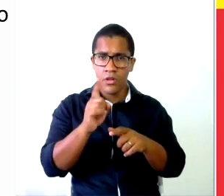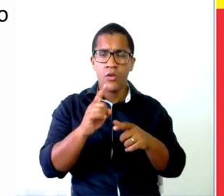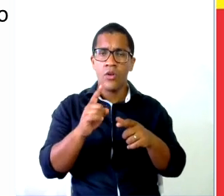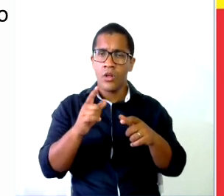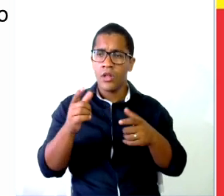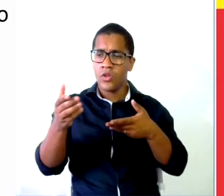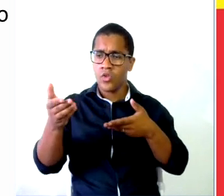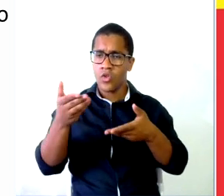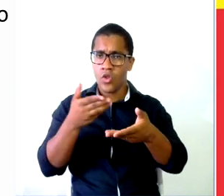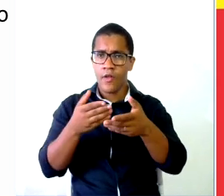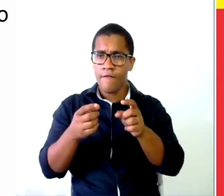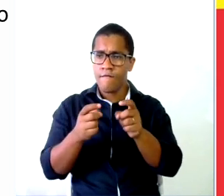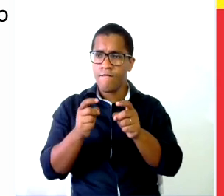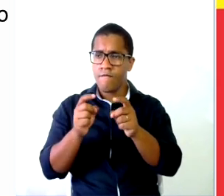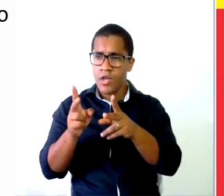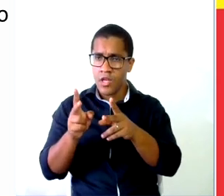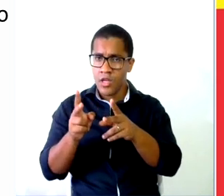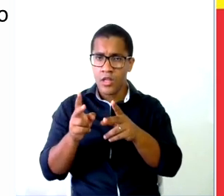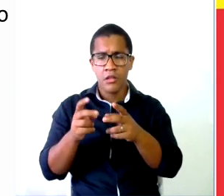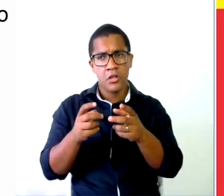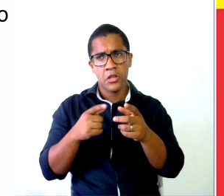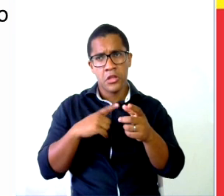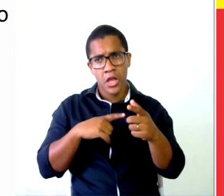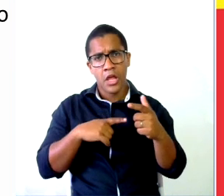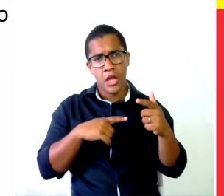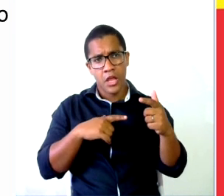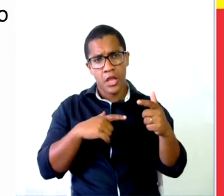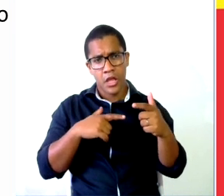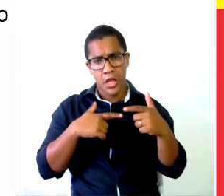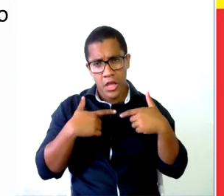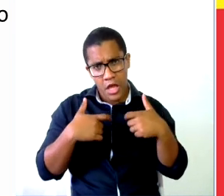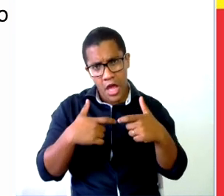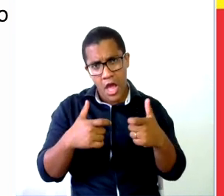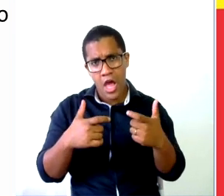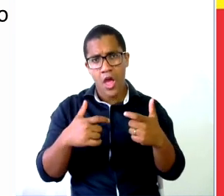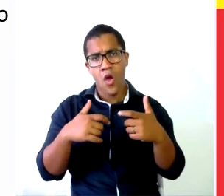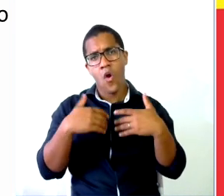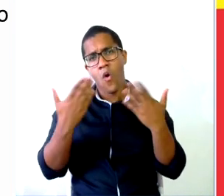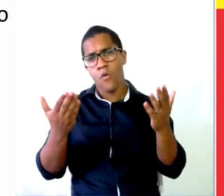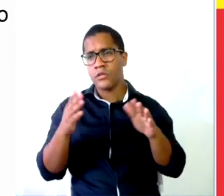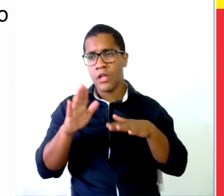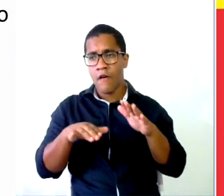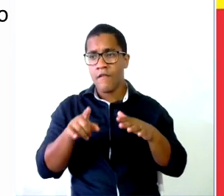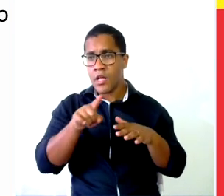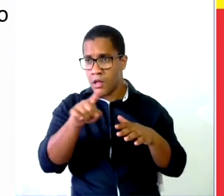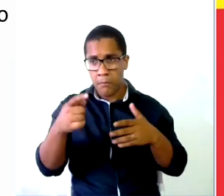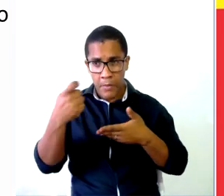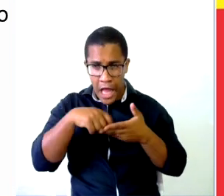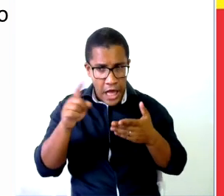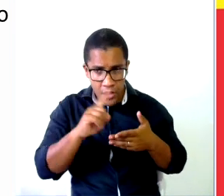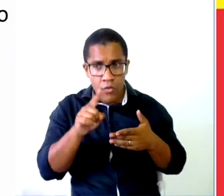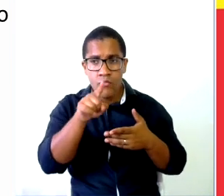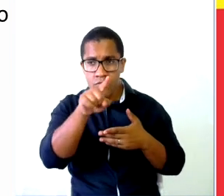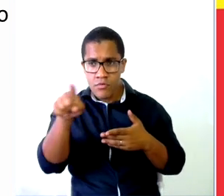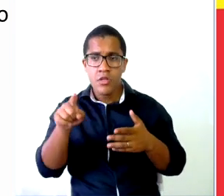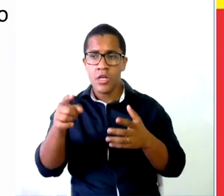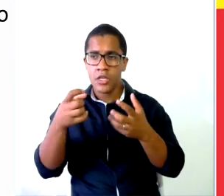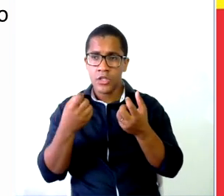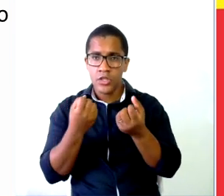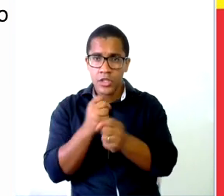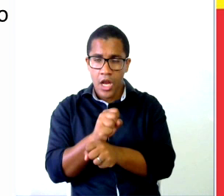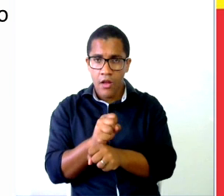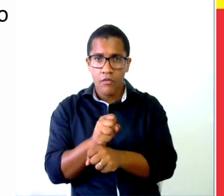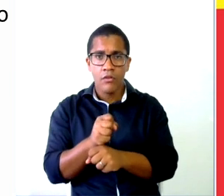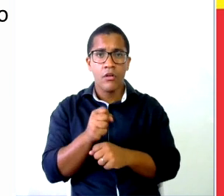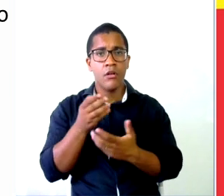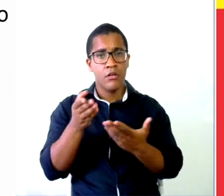Eram negociações, processos de guerras ou dívidas internas. A escravidão